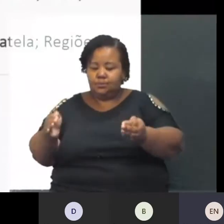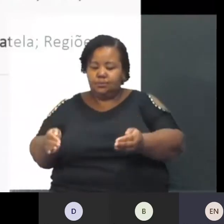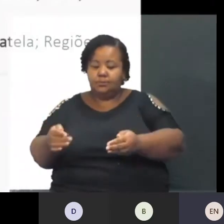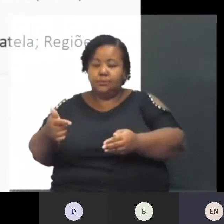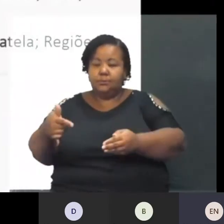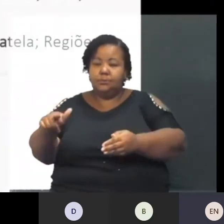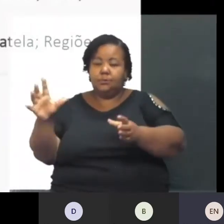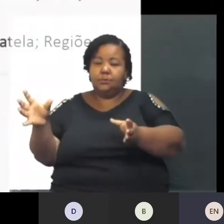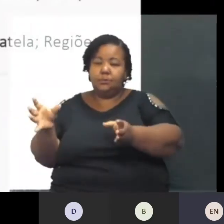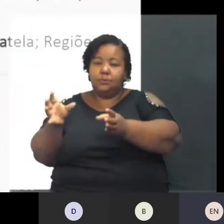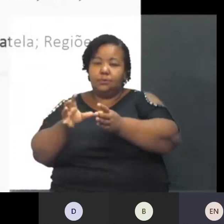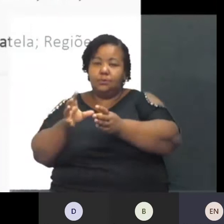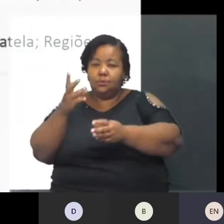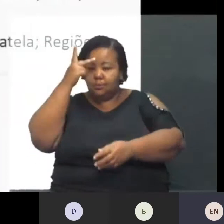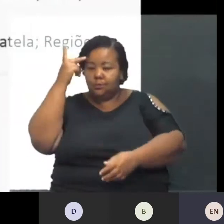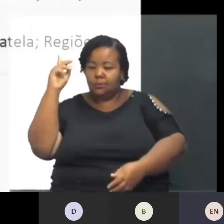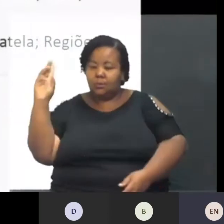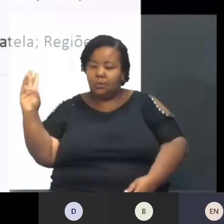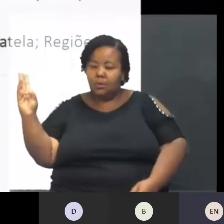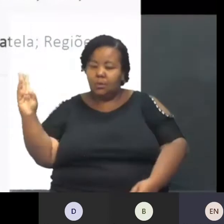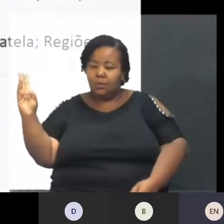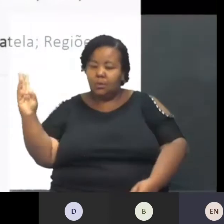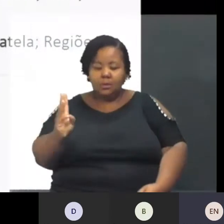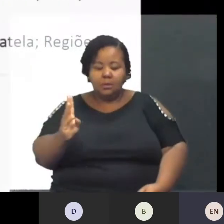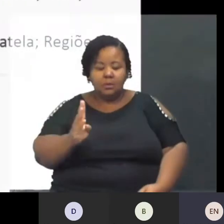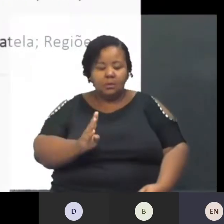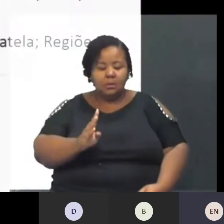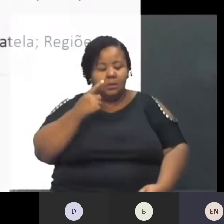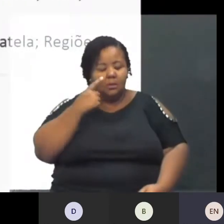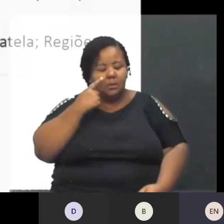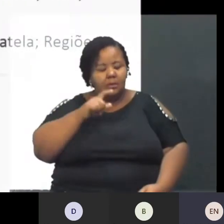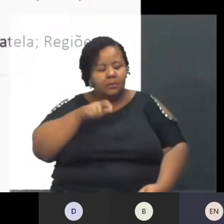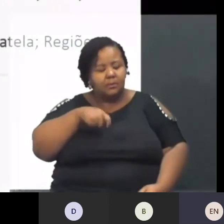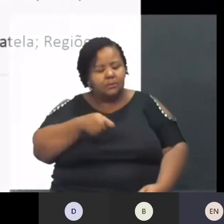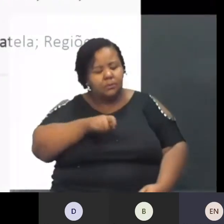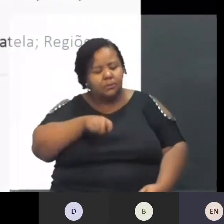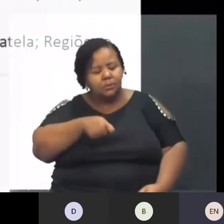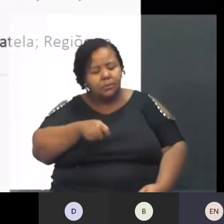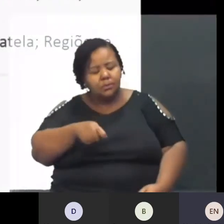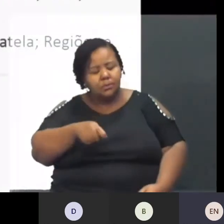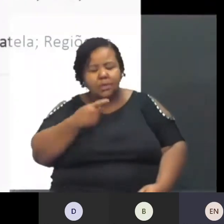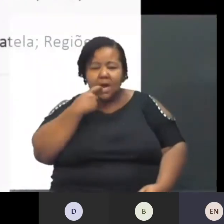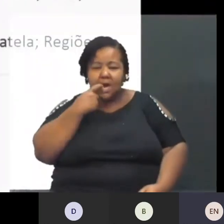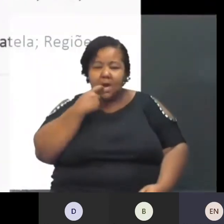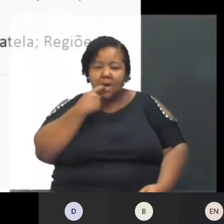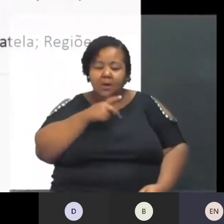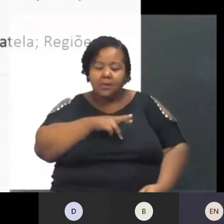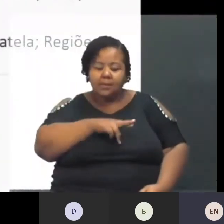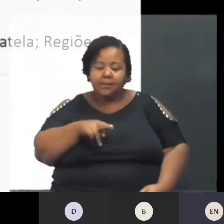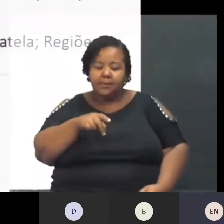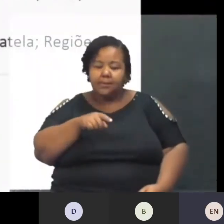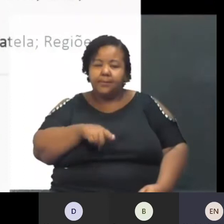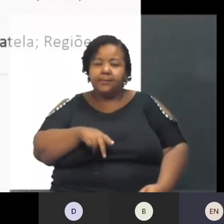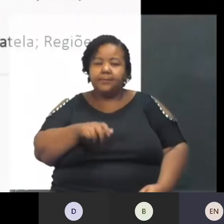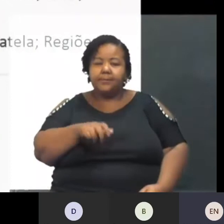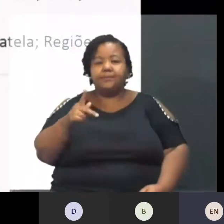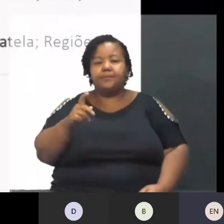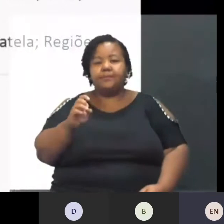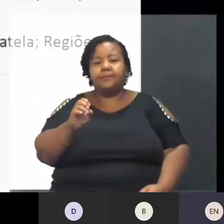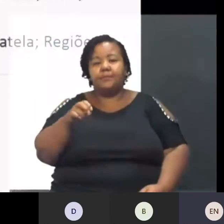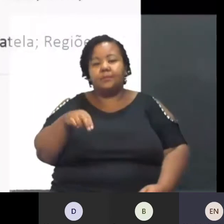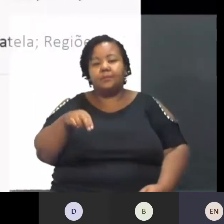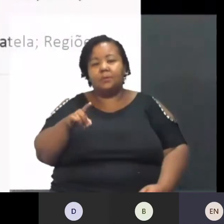em grupos, você deverá identificar aí os ossos do esqueleto apendicular. Então, o esqueleto apendicular